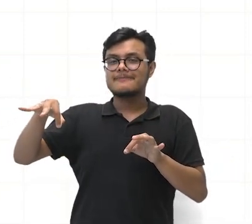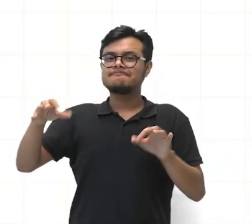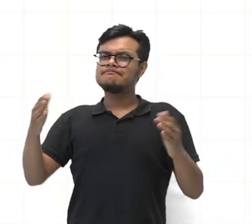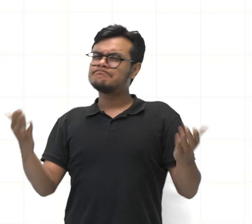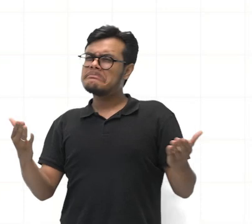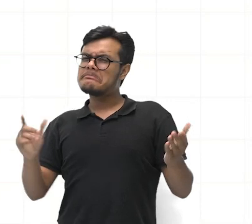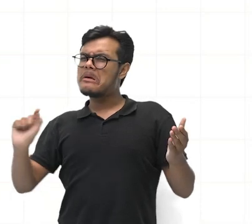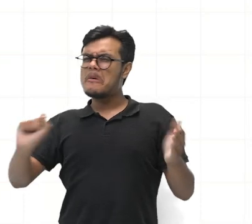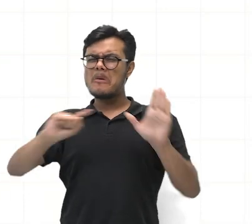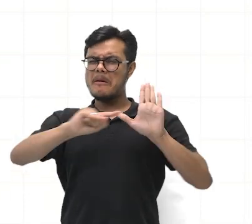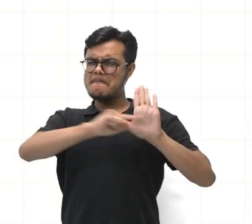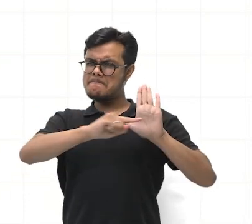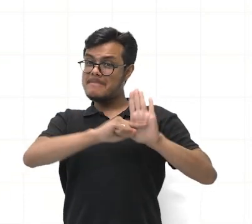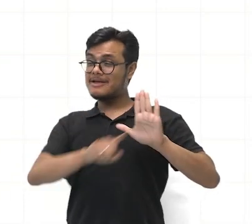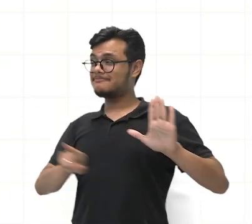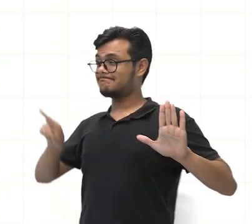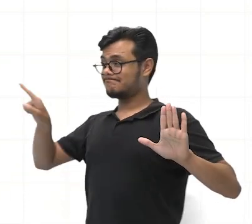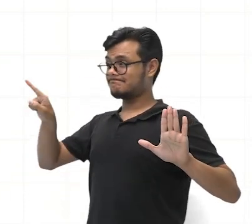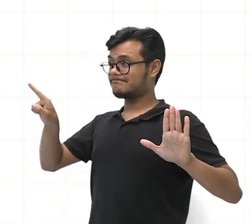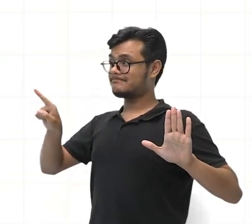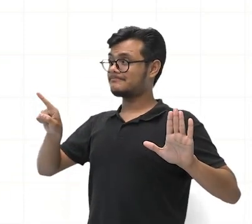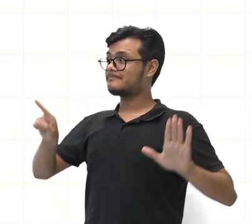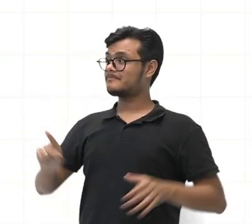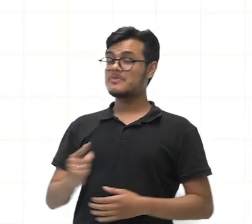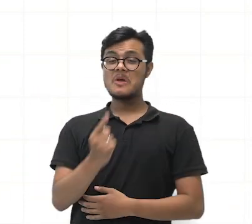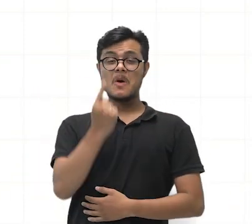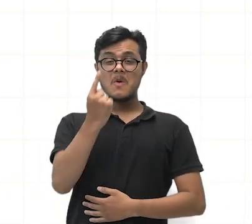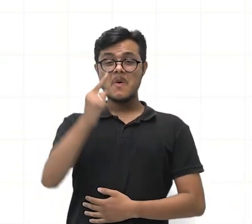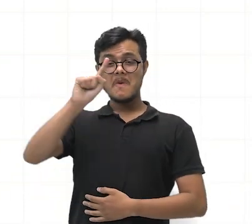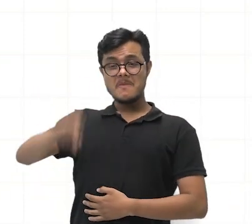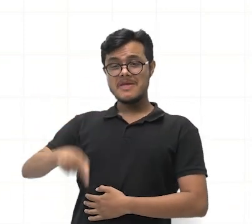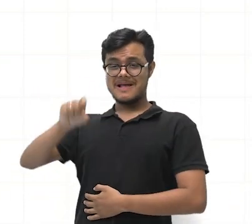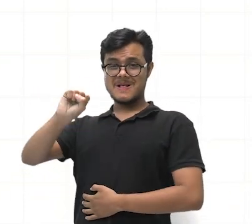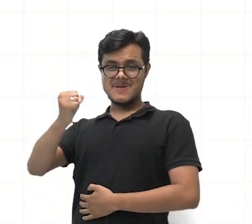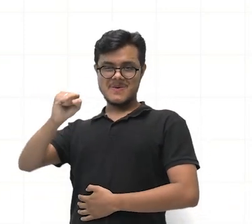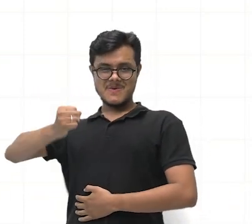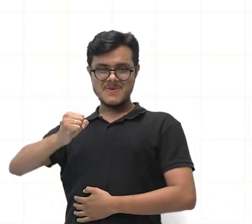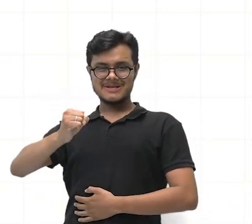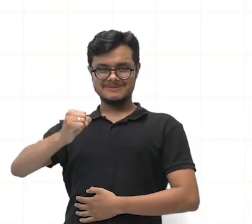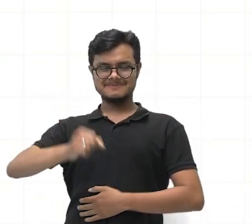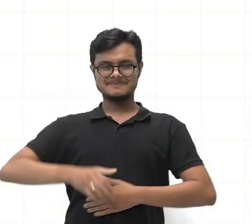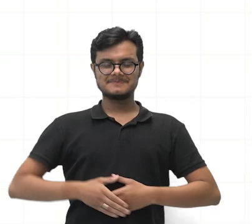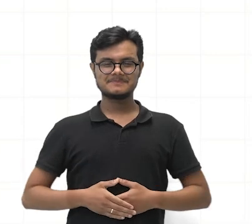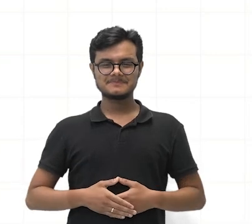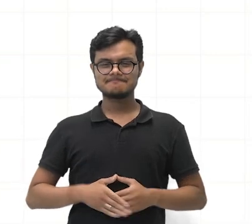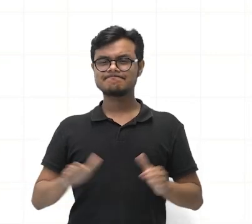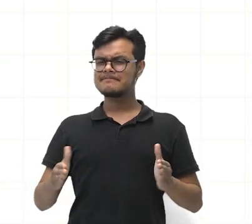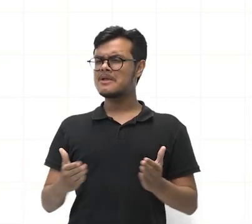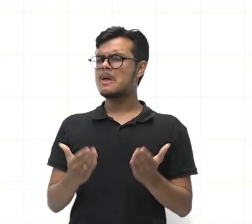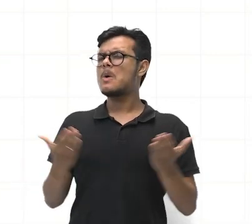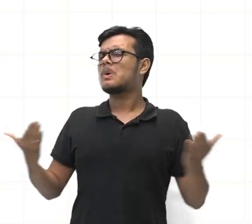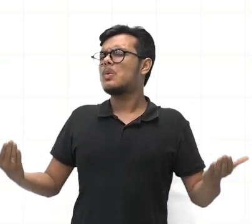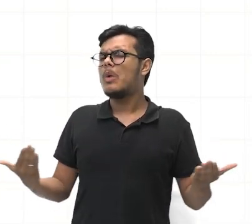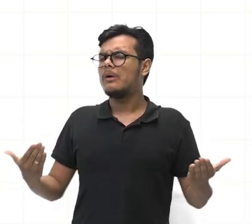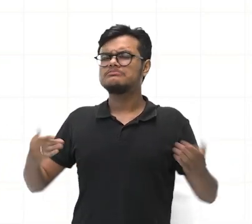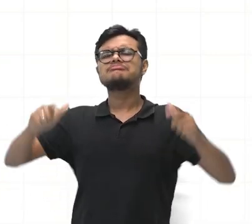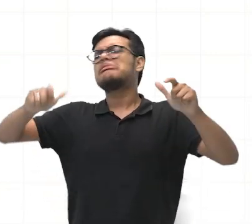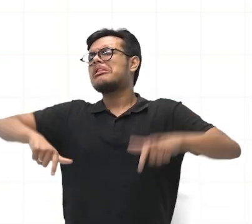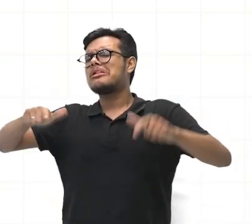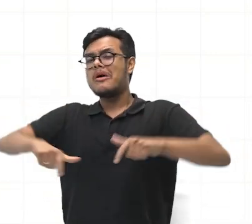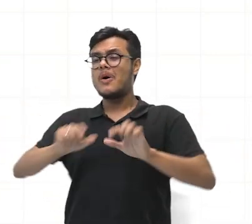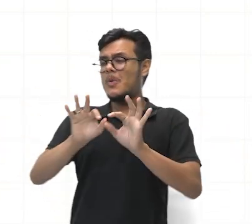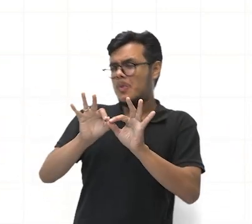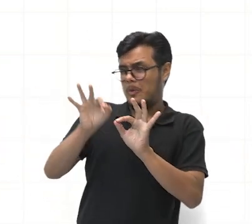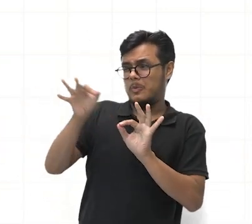subtração, tá bom? E diminuir 1,8 ano-luz. Qual a nova distância